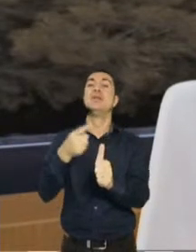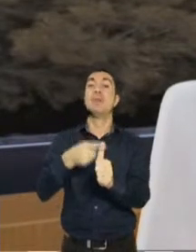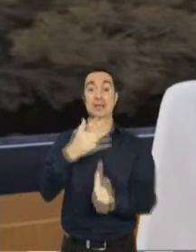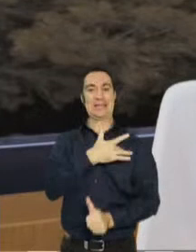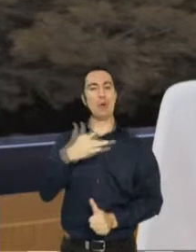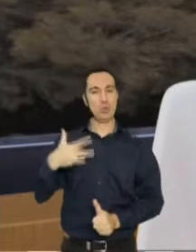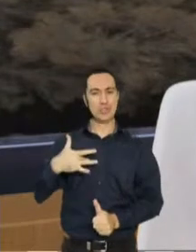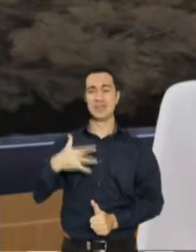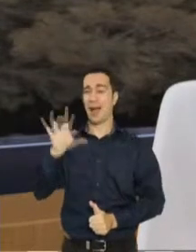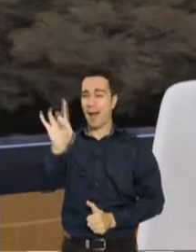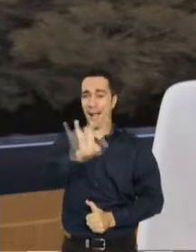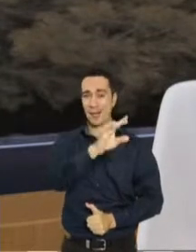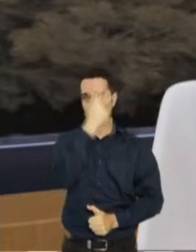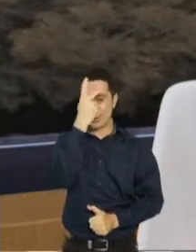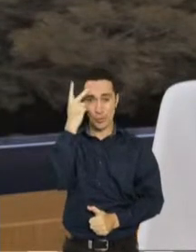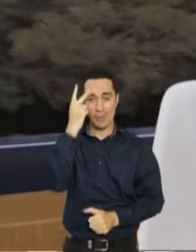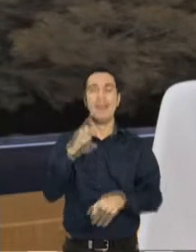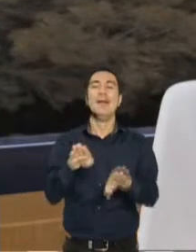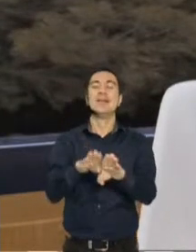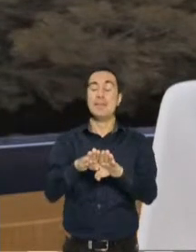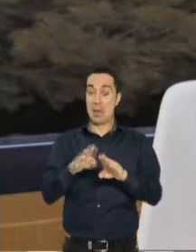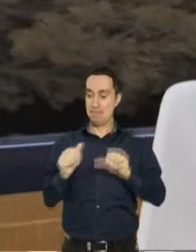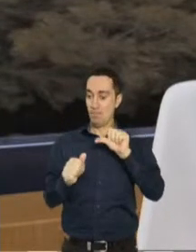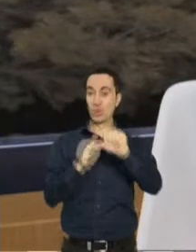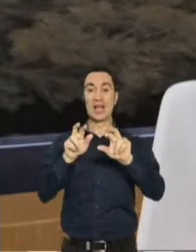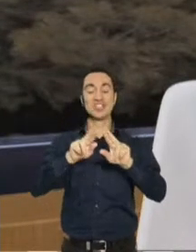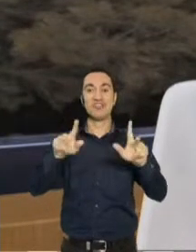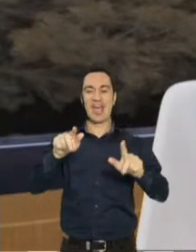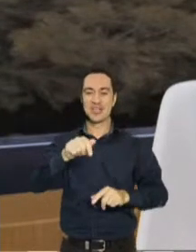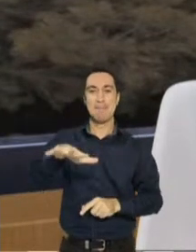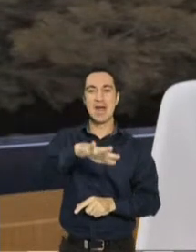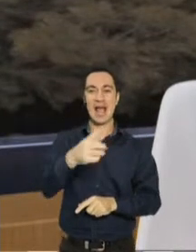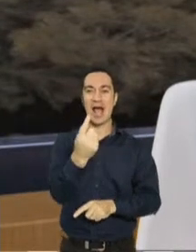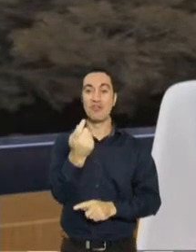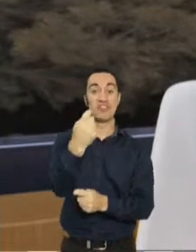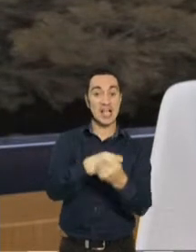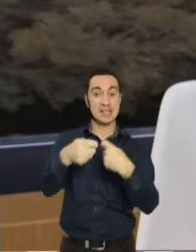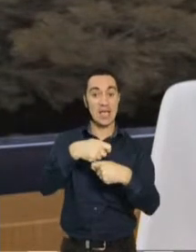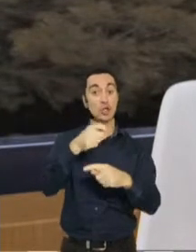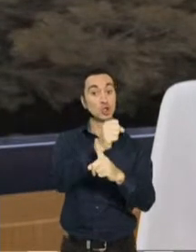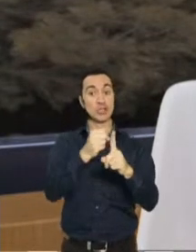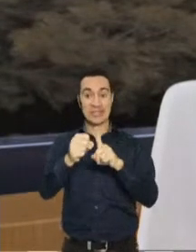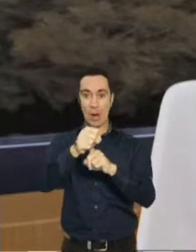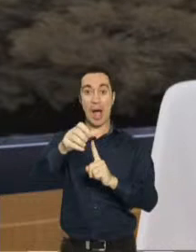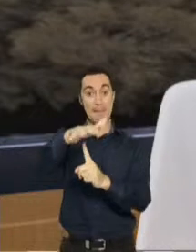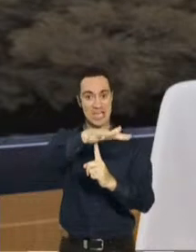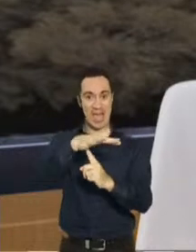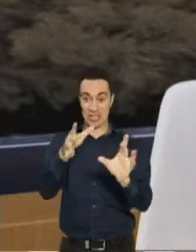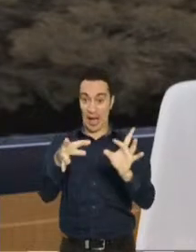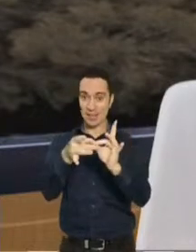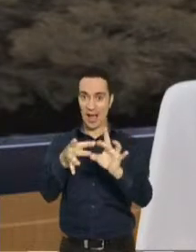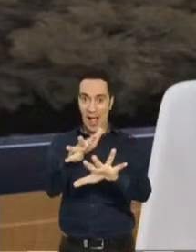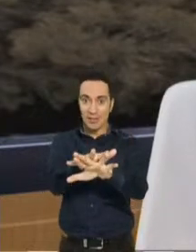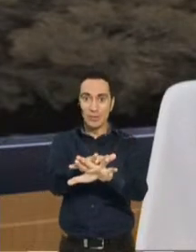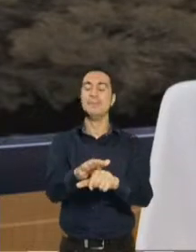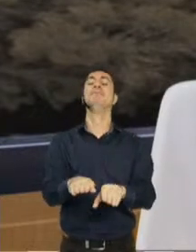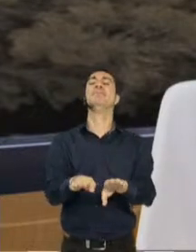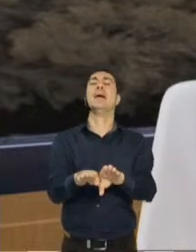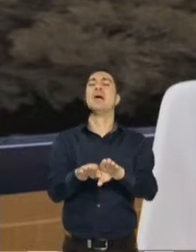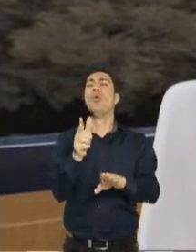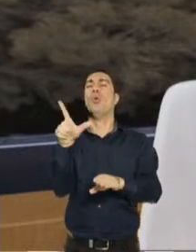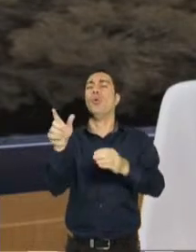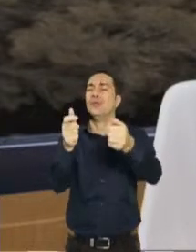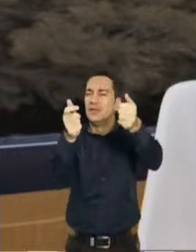saúde humana, ao novo olhar do mercado financeiro sobre o social e o meio ambiente. Vamos também falar